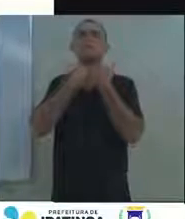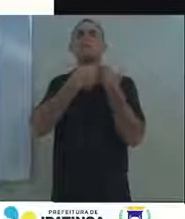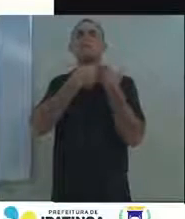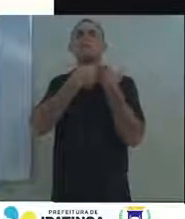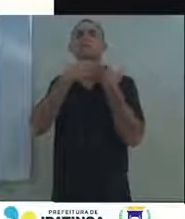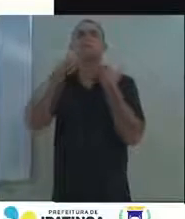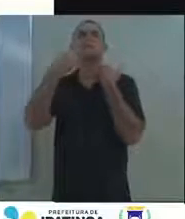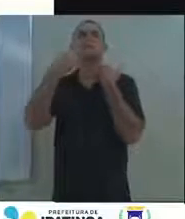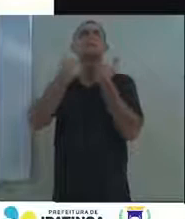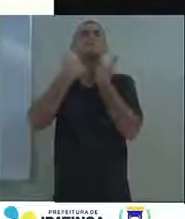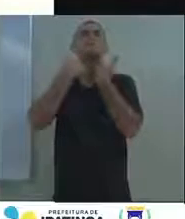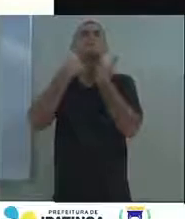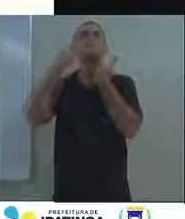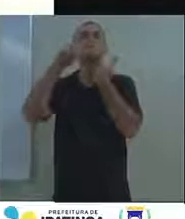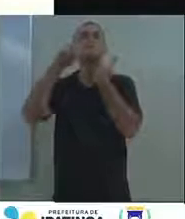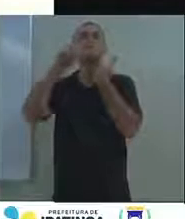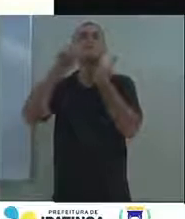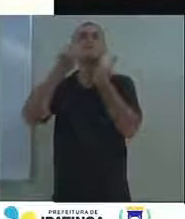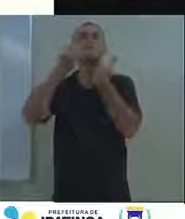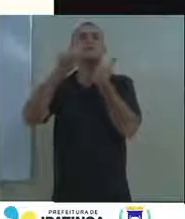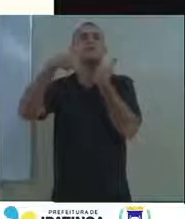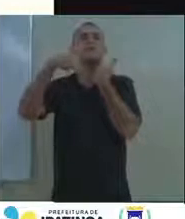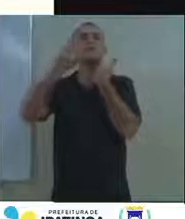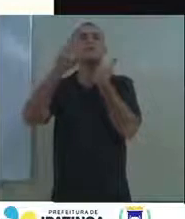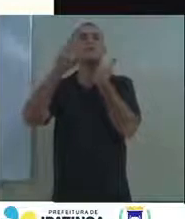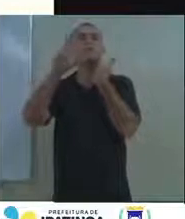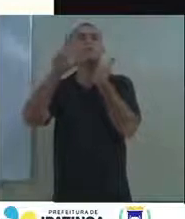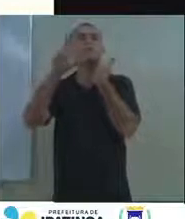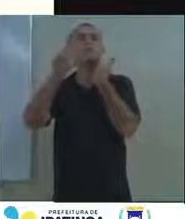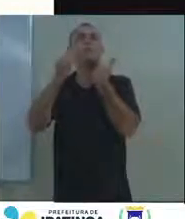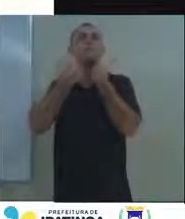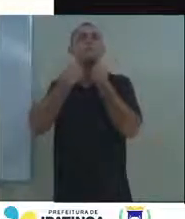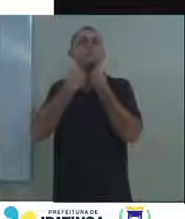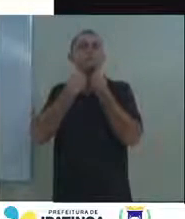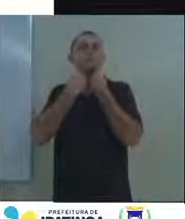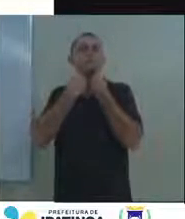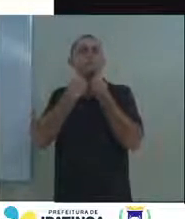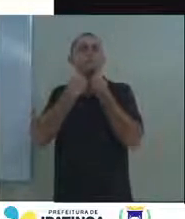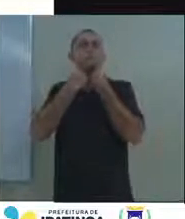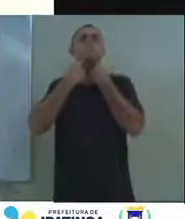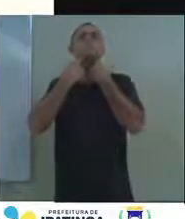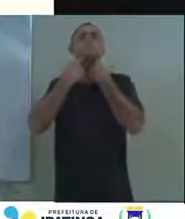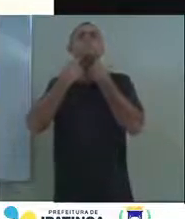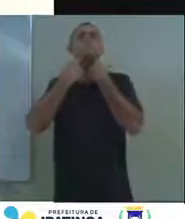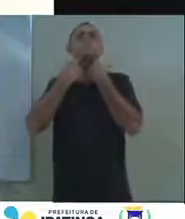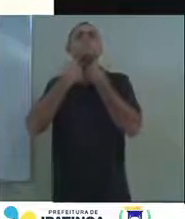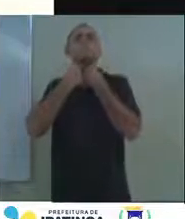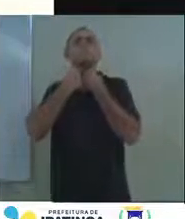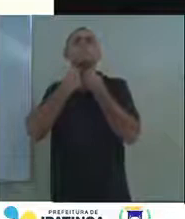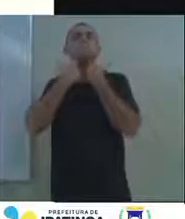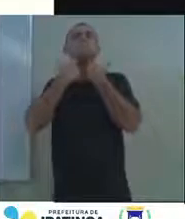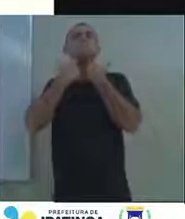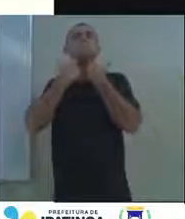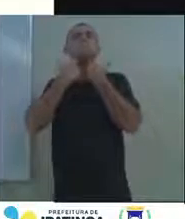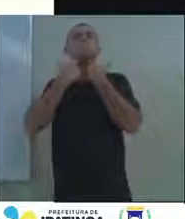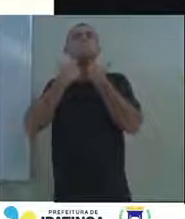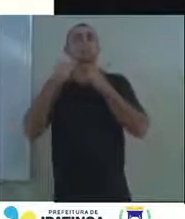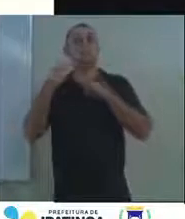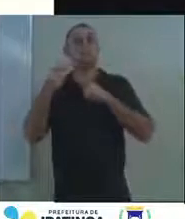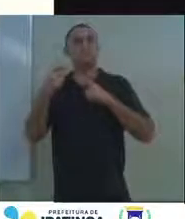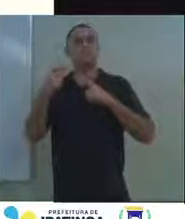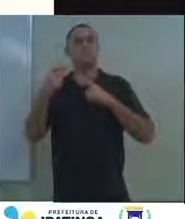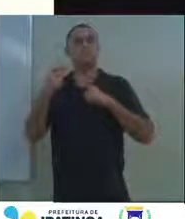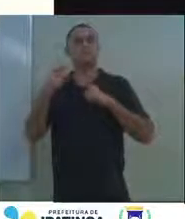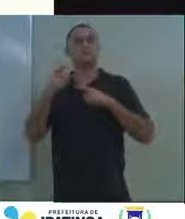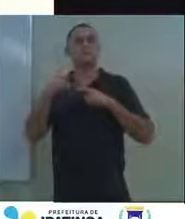a voz, ela fica mais grave, ela cansa muito mais fácil. Então, se você identificou